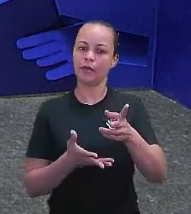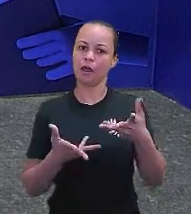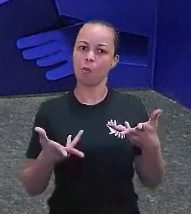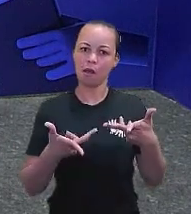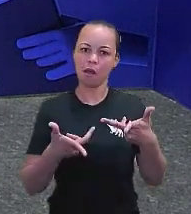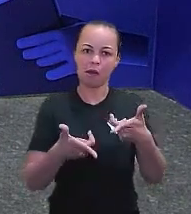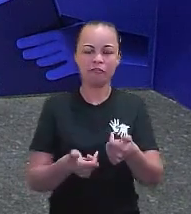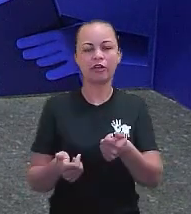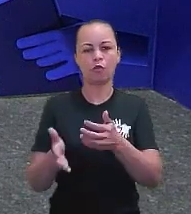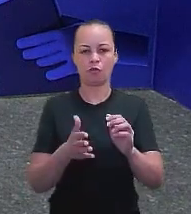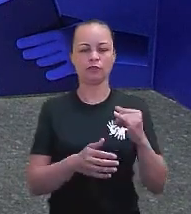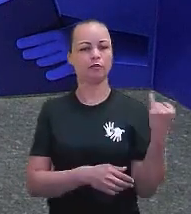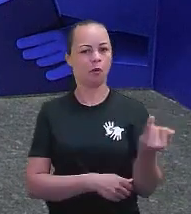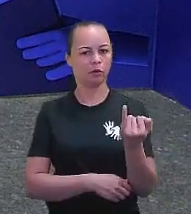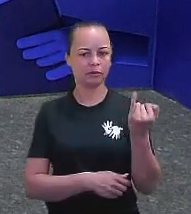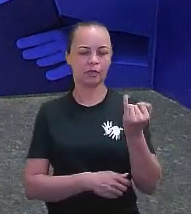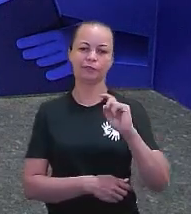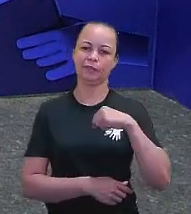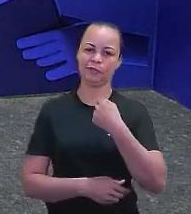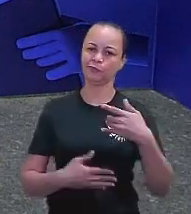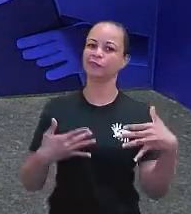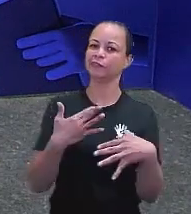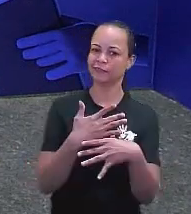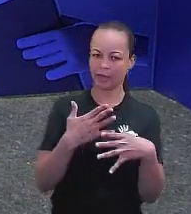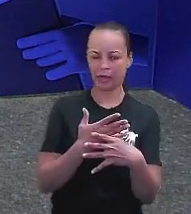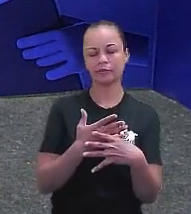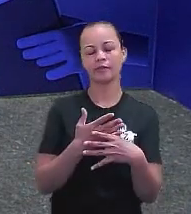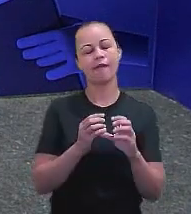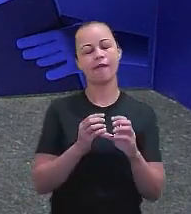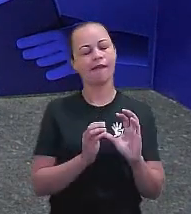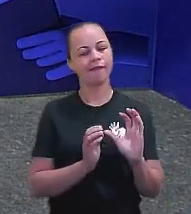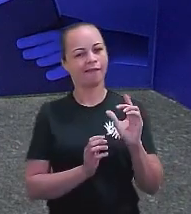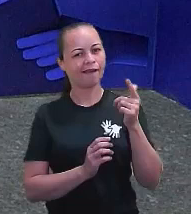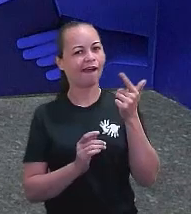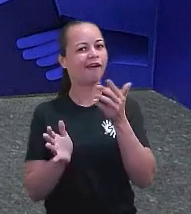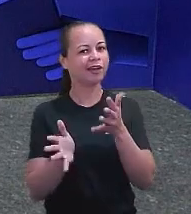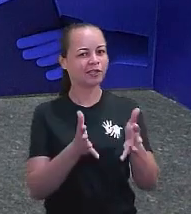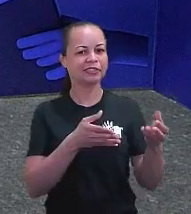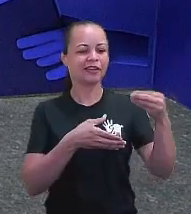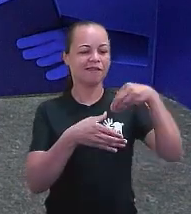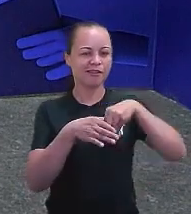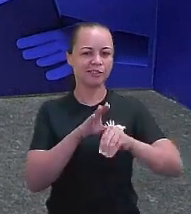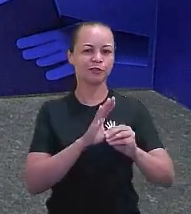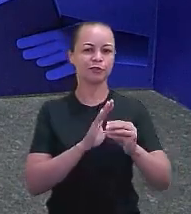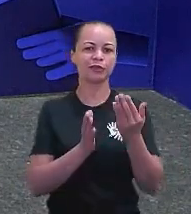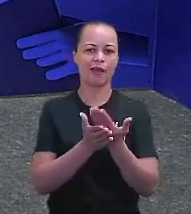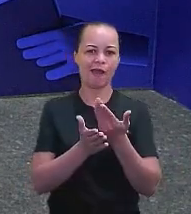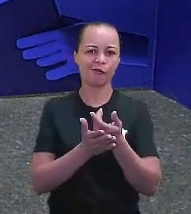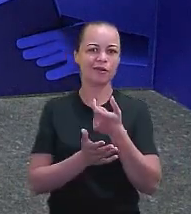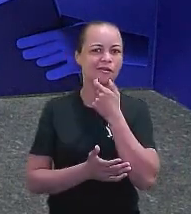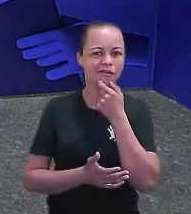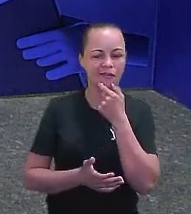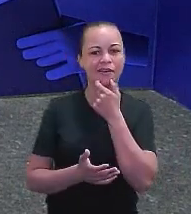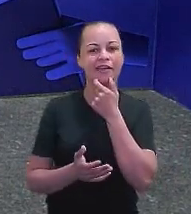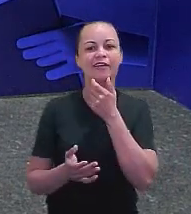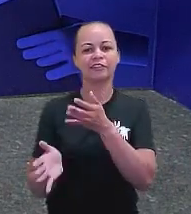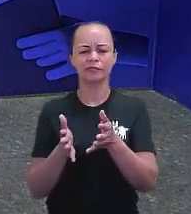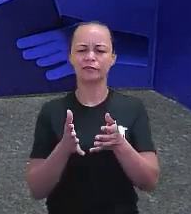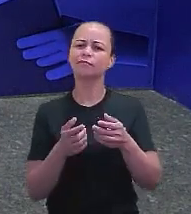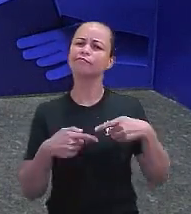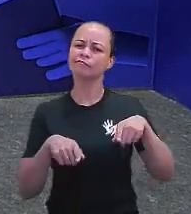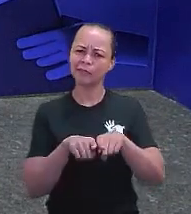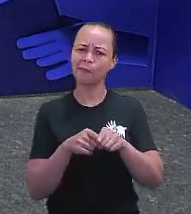maravilhoso, super importante para a nossa cidade. Claro que dentro da nossa aula de língua inglesa também teria algo sobre